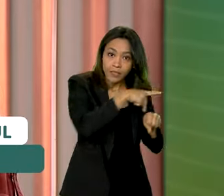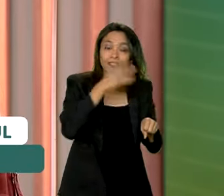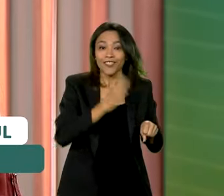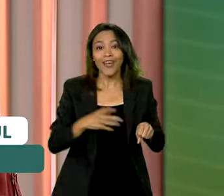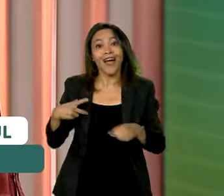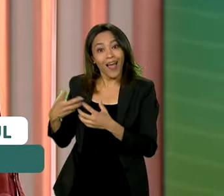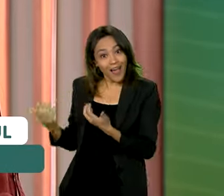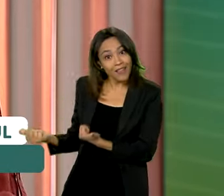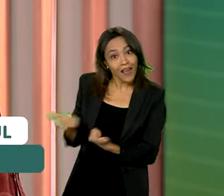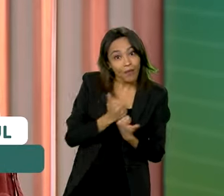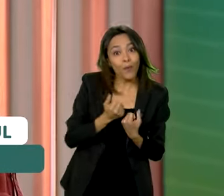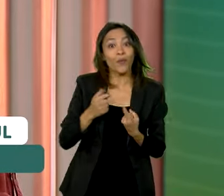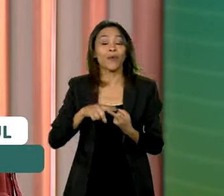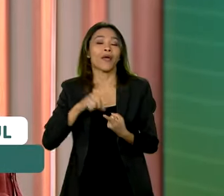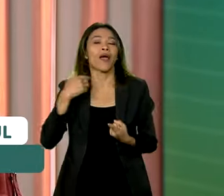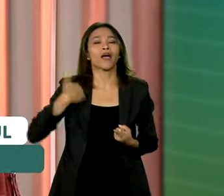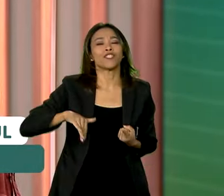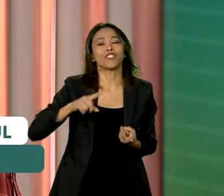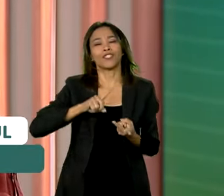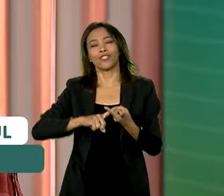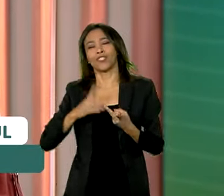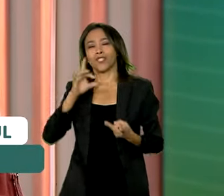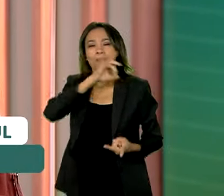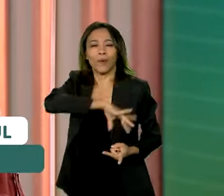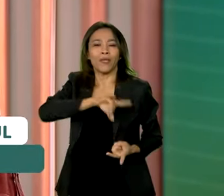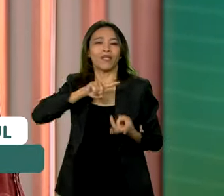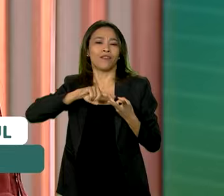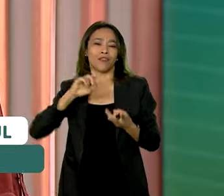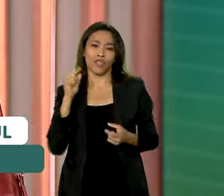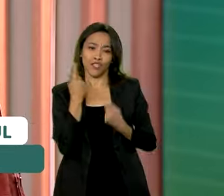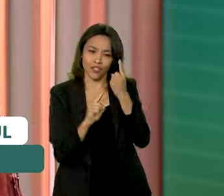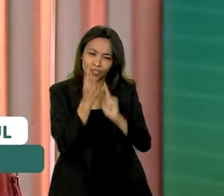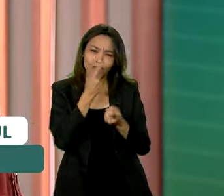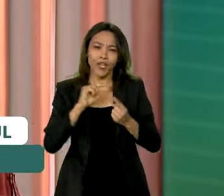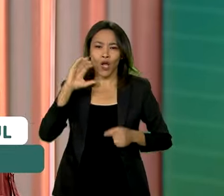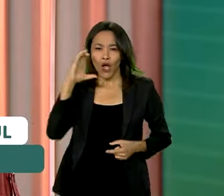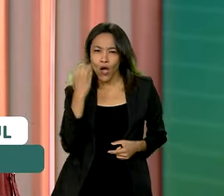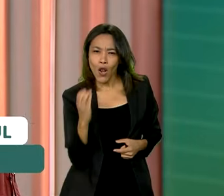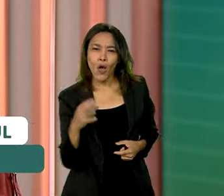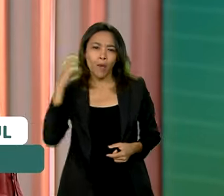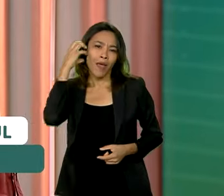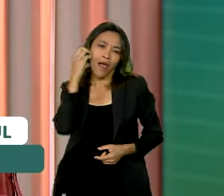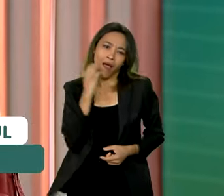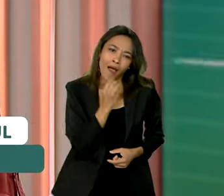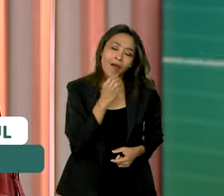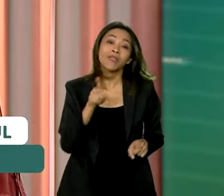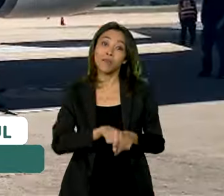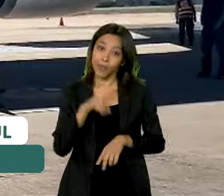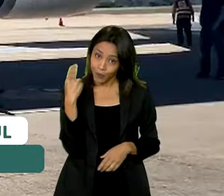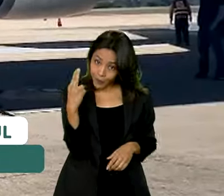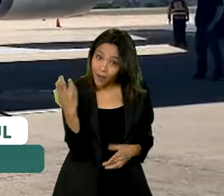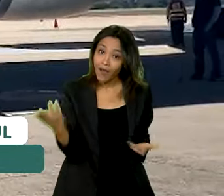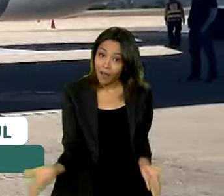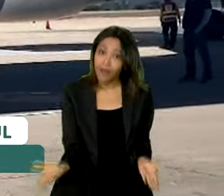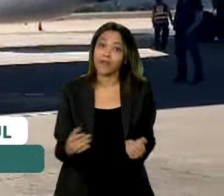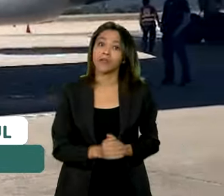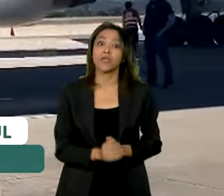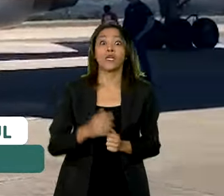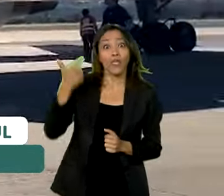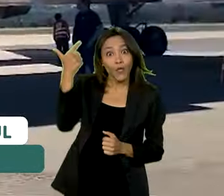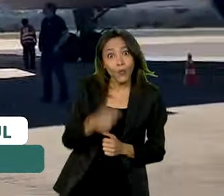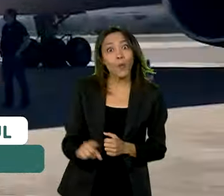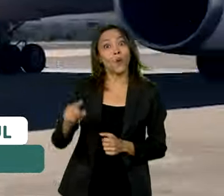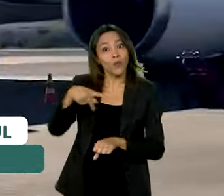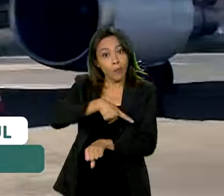apoio da Argentina, Bolívia, Chile, Colômbia, Emirados Árabes Unidos e do Uruguai. E mais um país